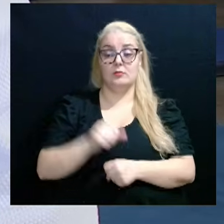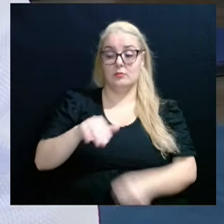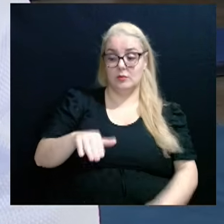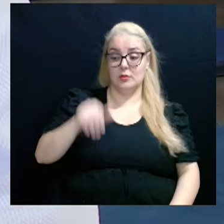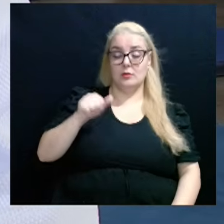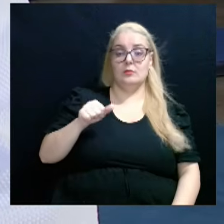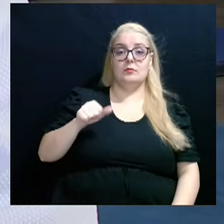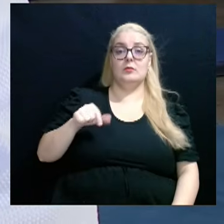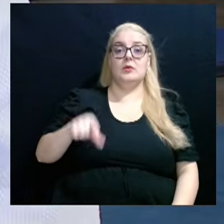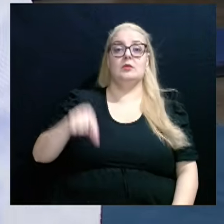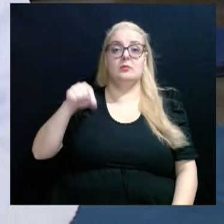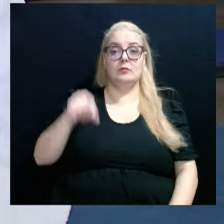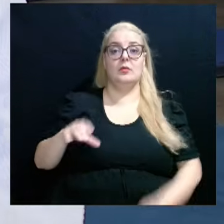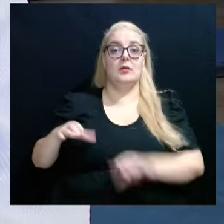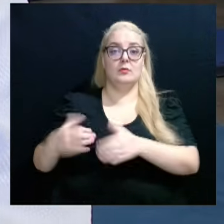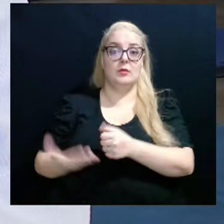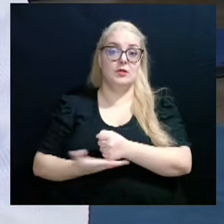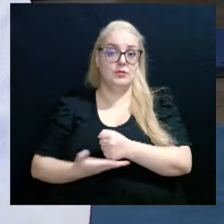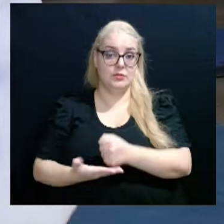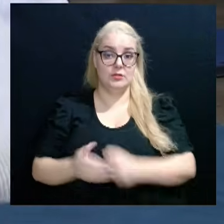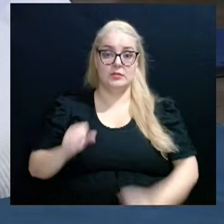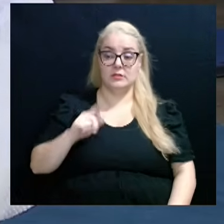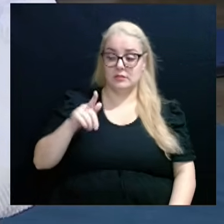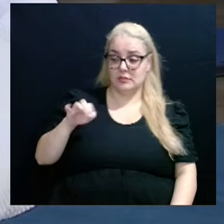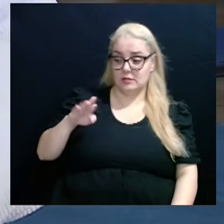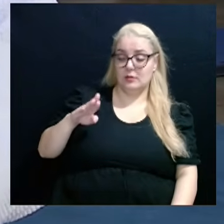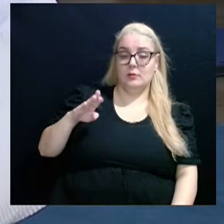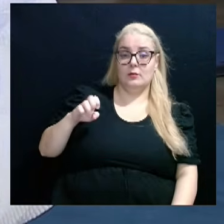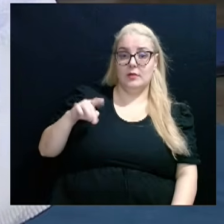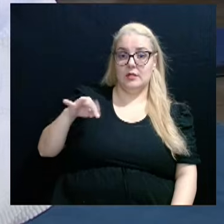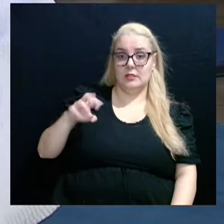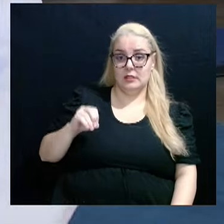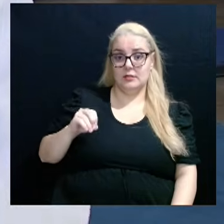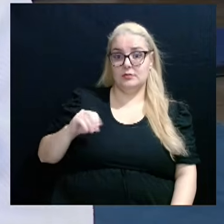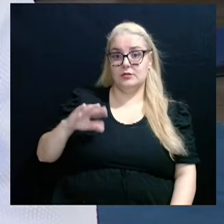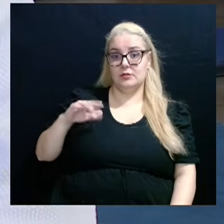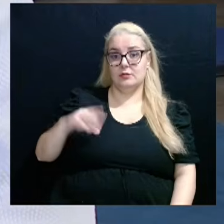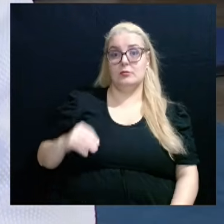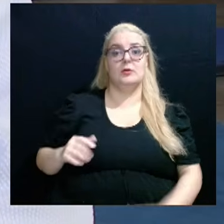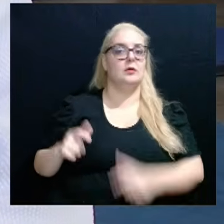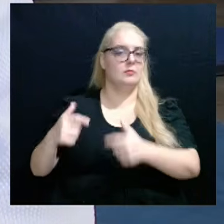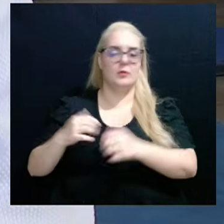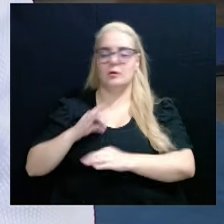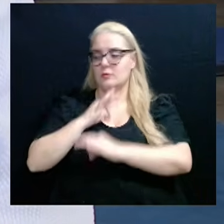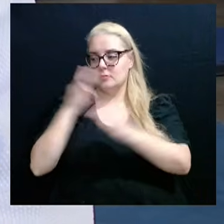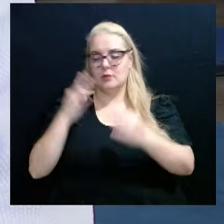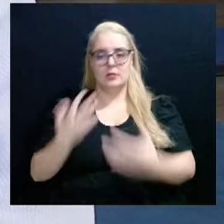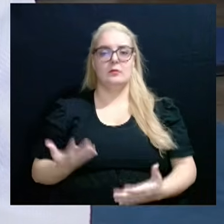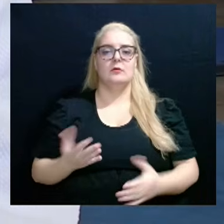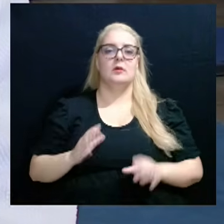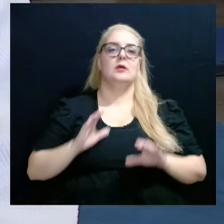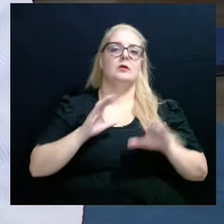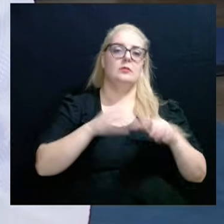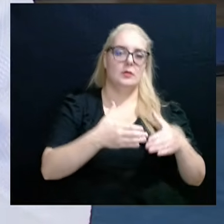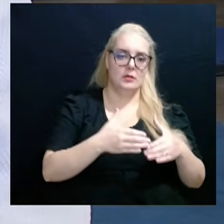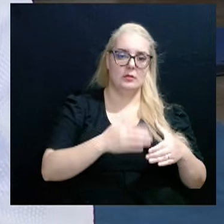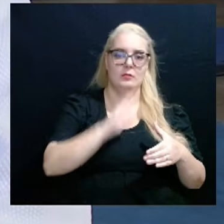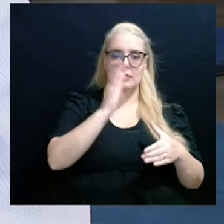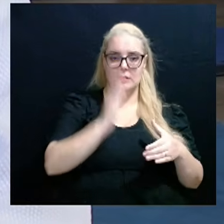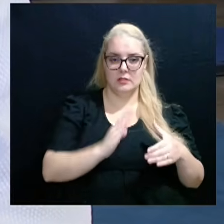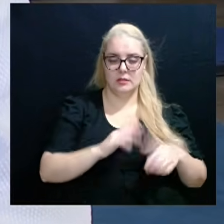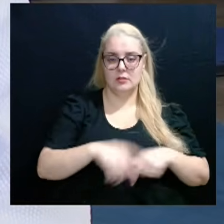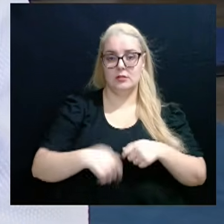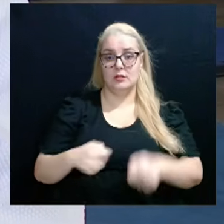seleção de base de São Bernardo do Campo, que é a seleção de excelência, que acompanha a seleção de base da Confederação Brasileira de Judô. Então, ou seja, nós temos atletas